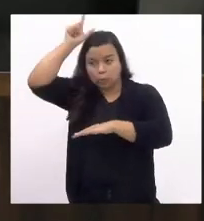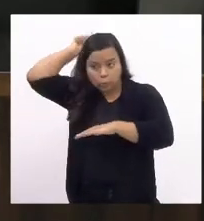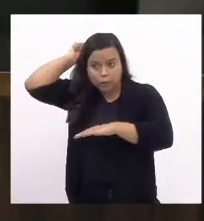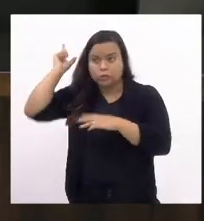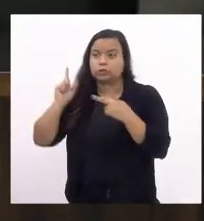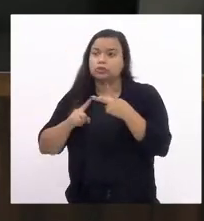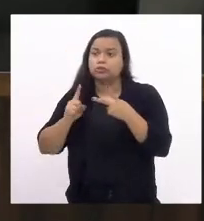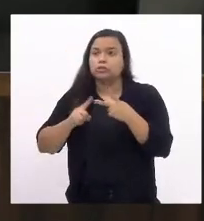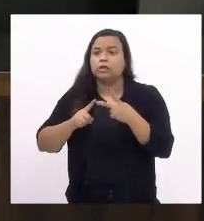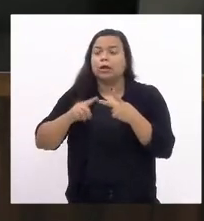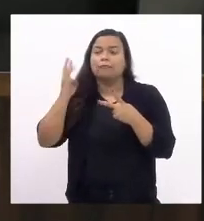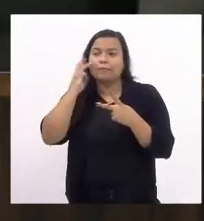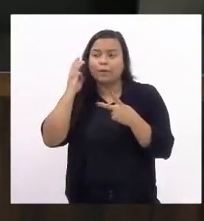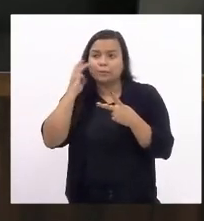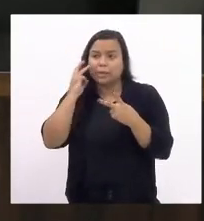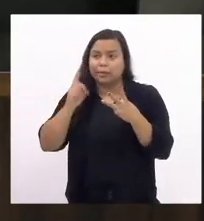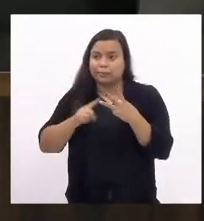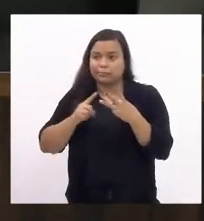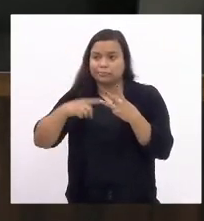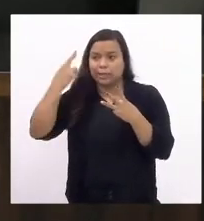Valdec e agora Renata Souza.